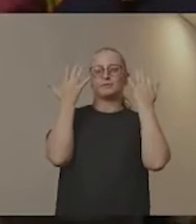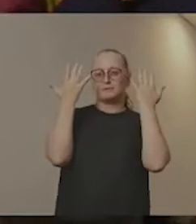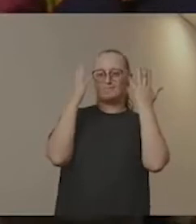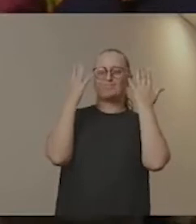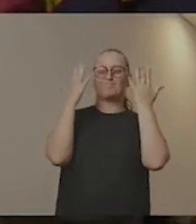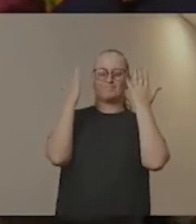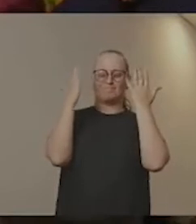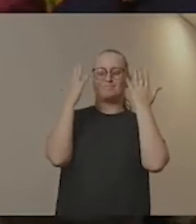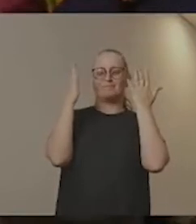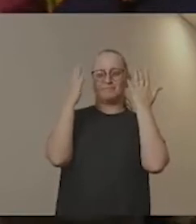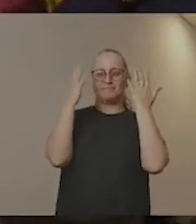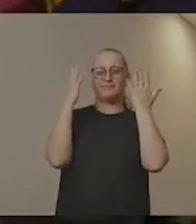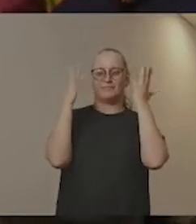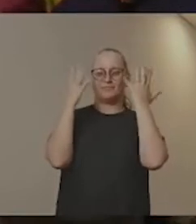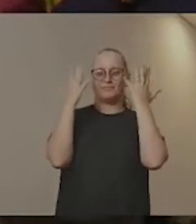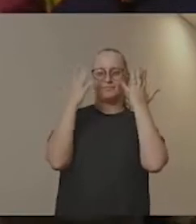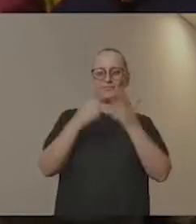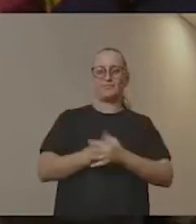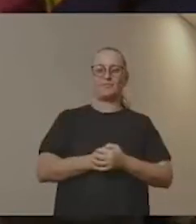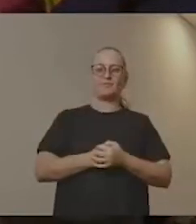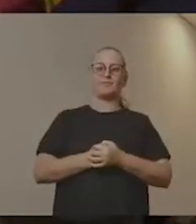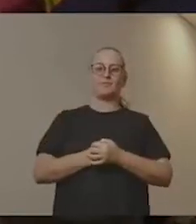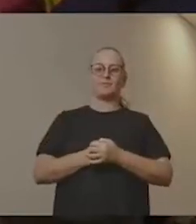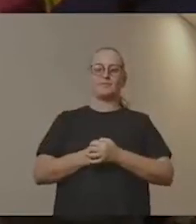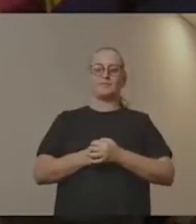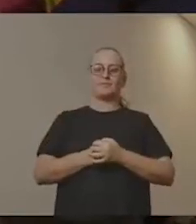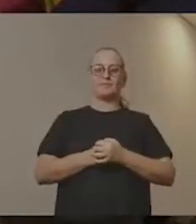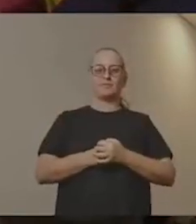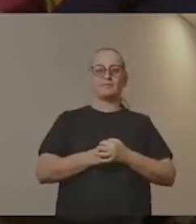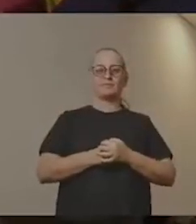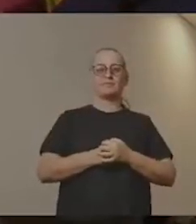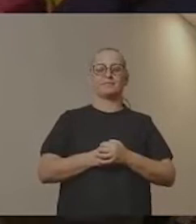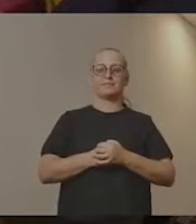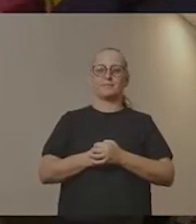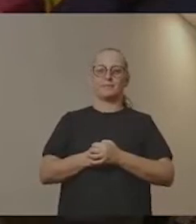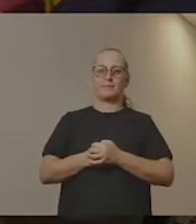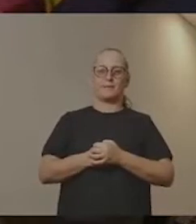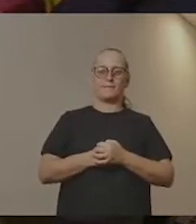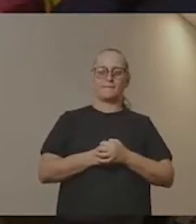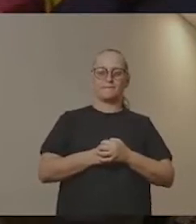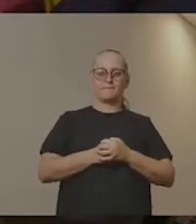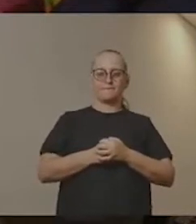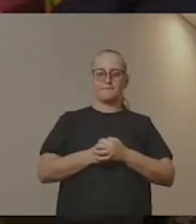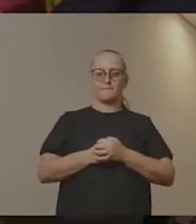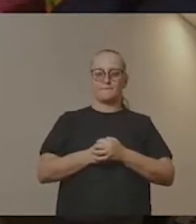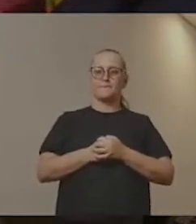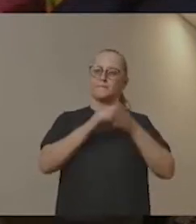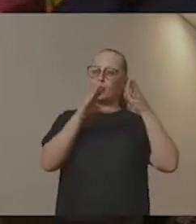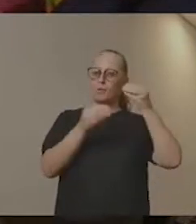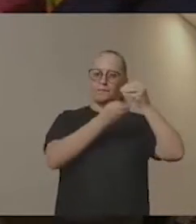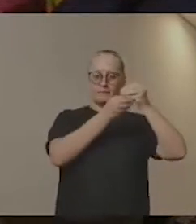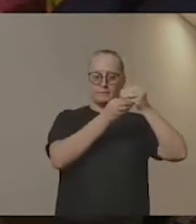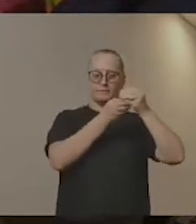Claro, Caio. Não, agora o Miguel vai falar, mas você quer complementar, por favor. Eu queria complementar o